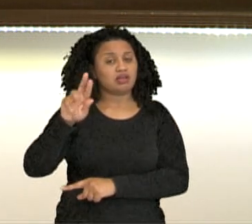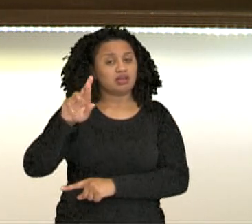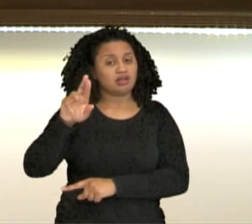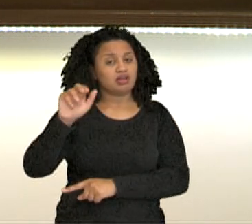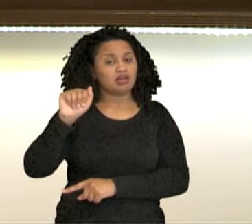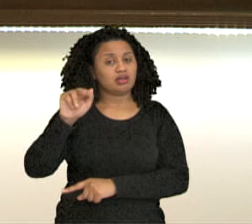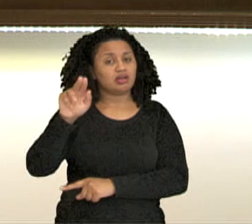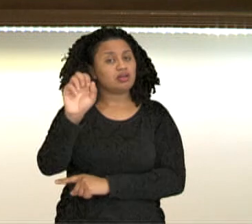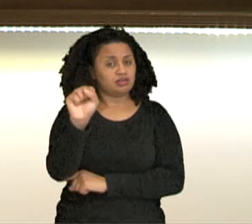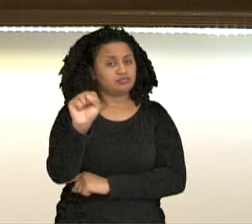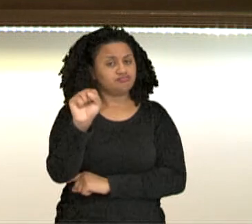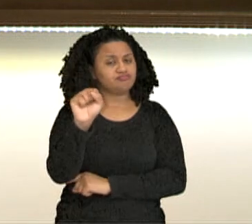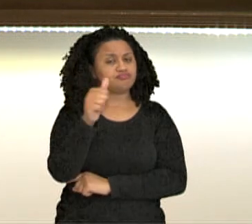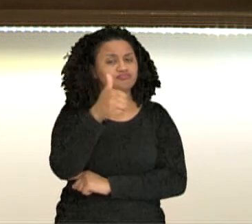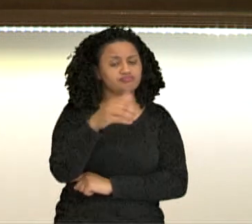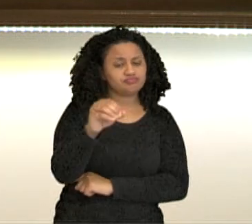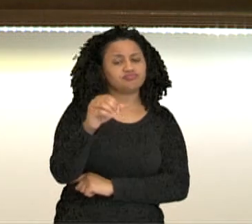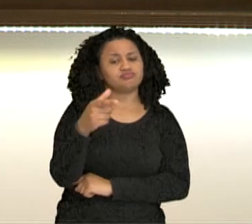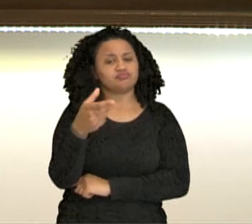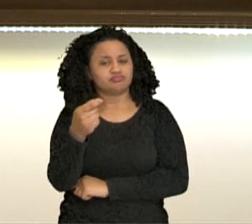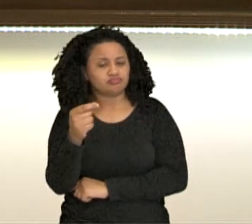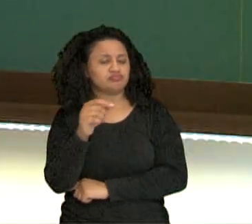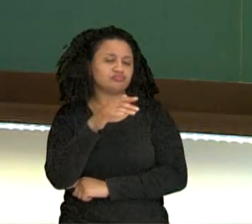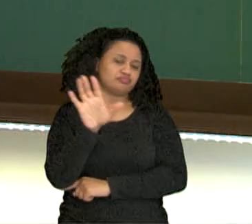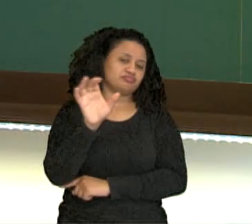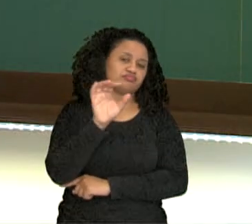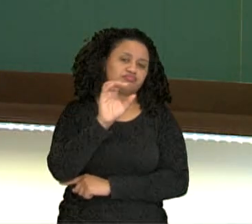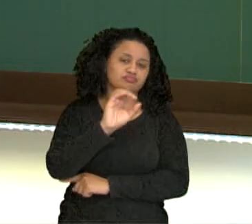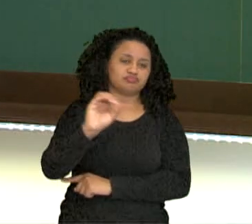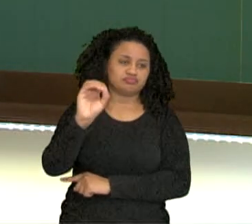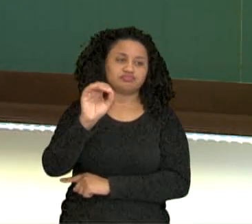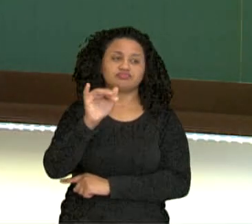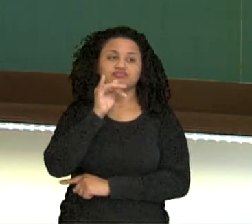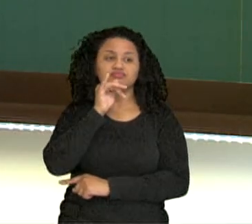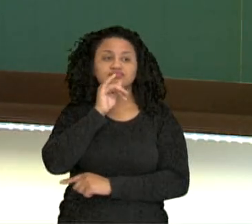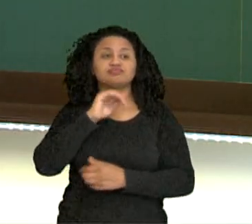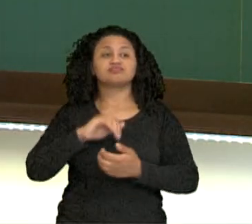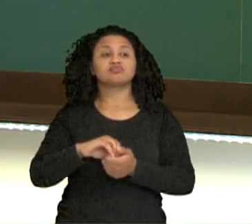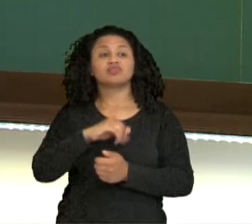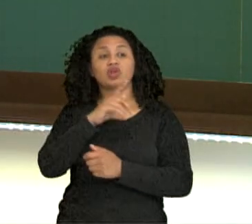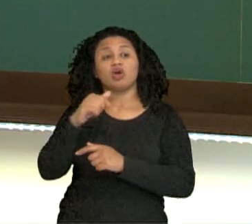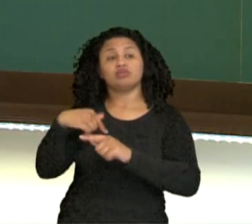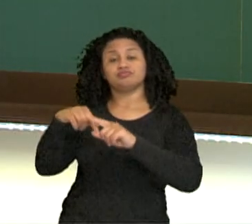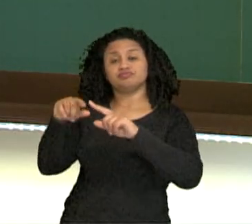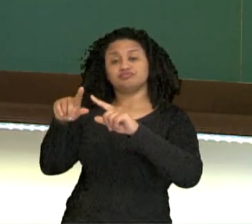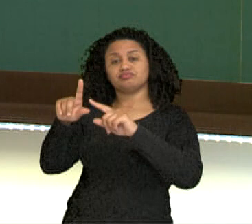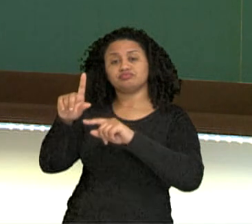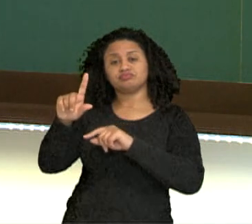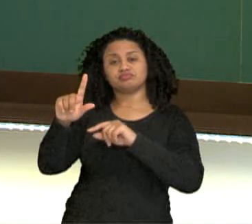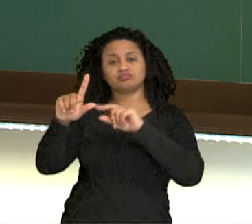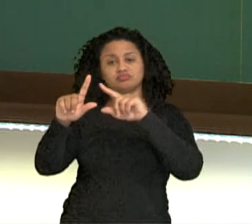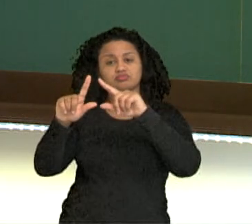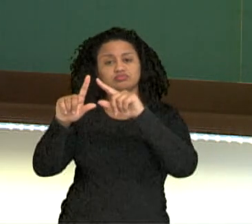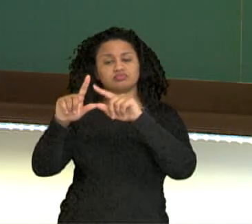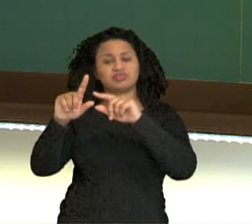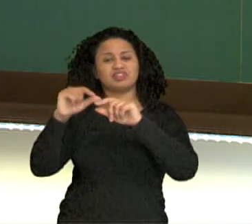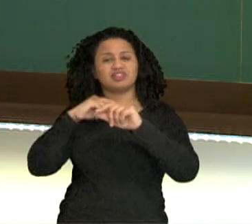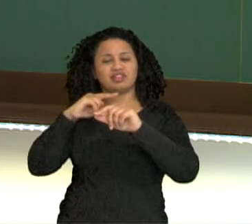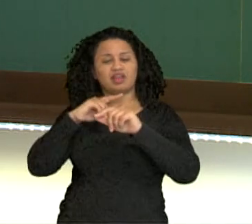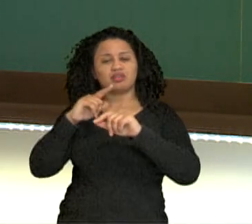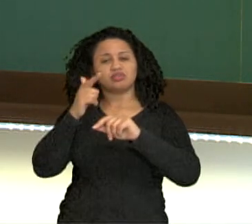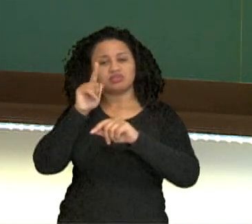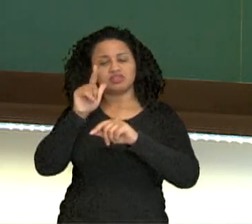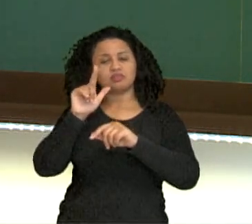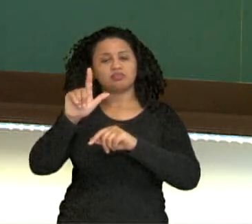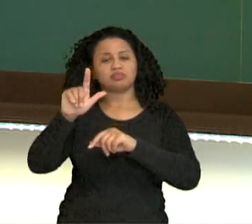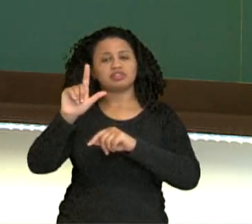20 graus, etc. E eu vou dar uma dica para vocês. Aqui nessa escada, que a gente tem um triângulo ali